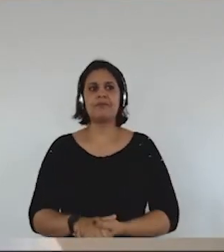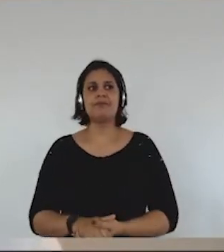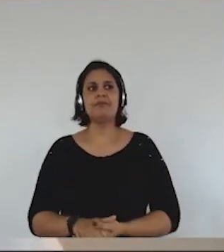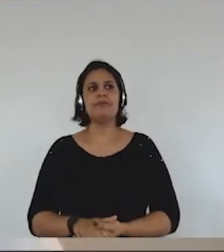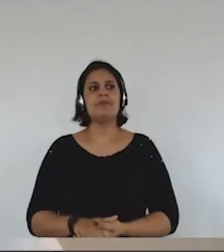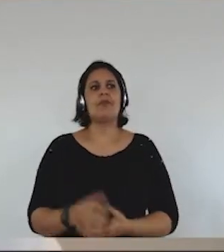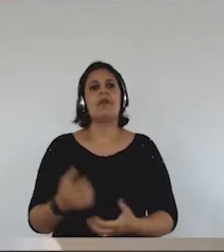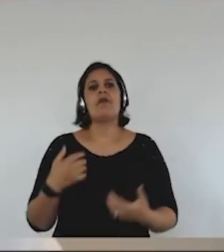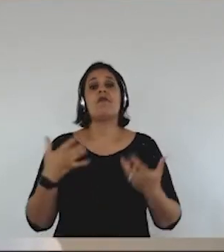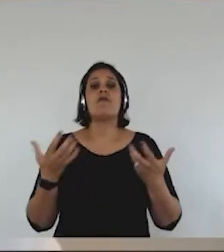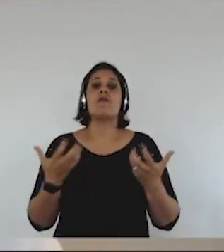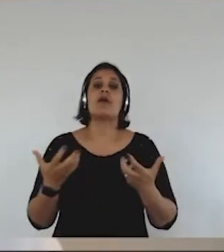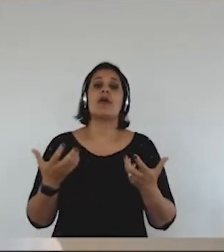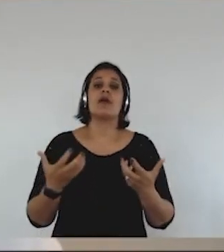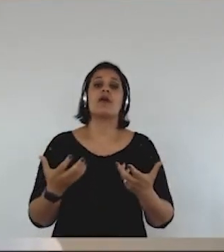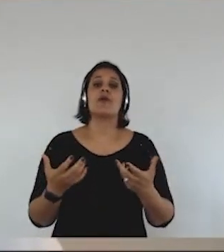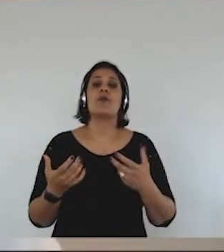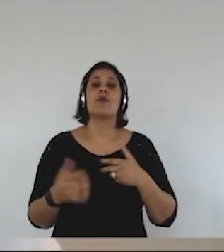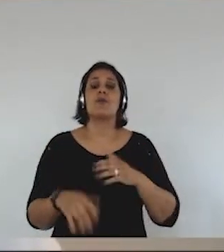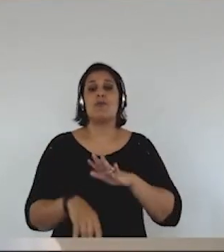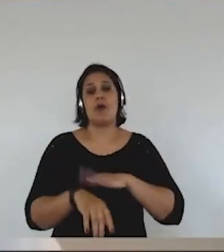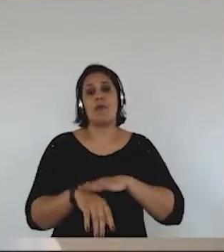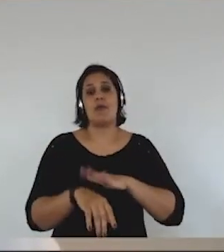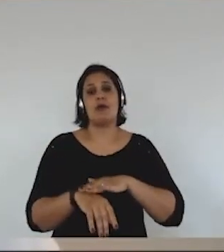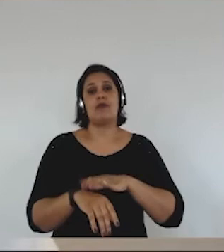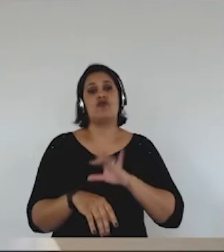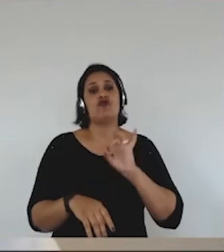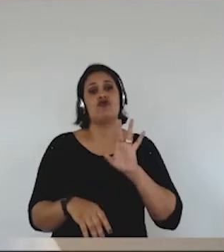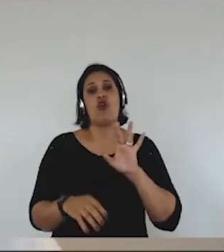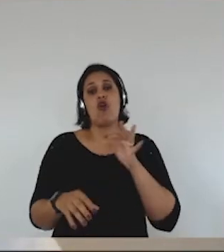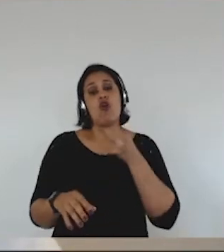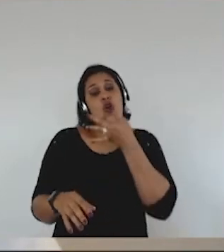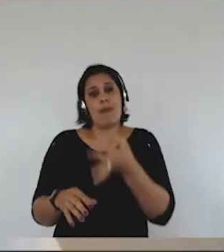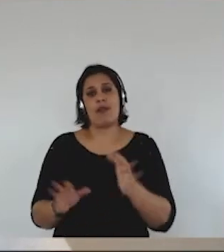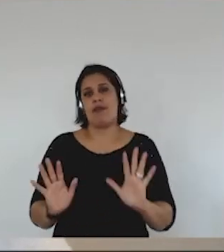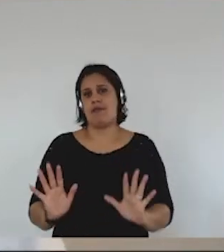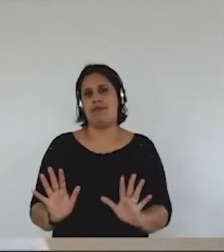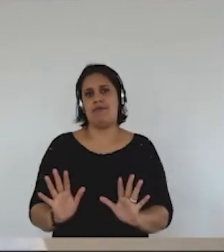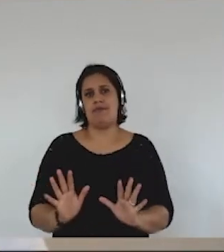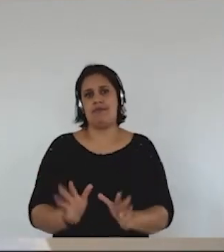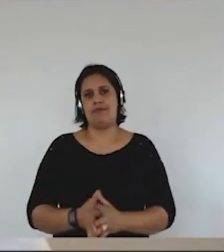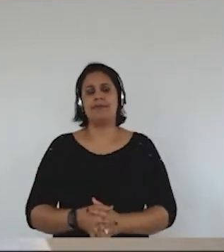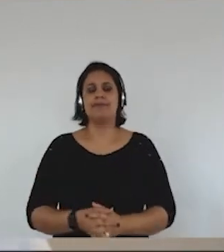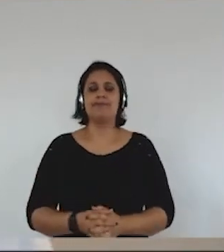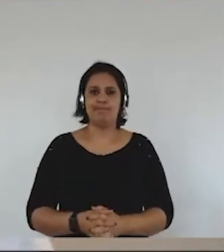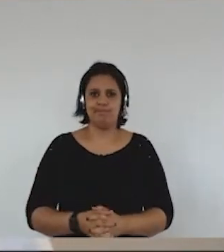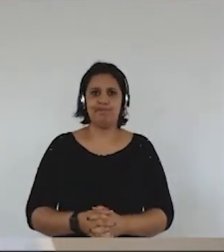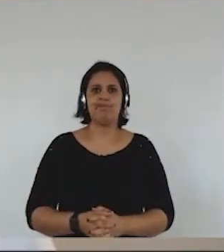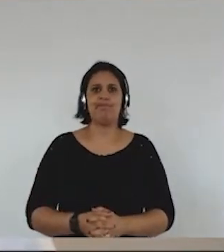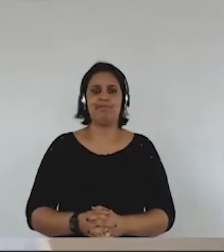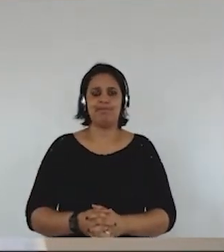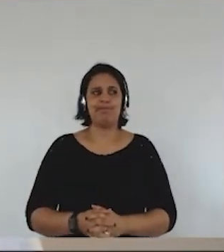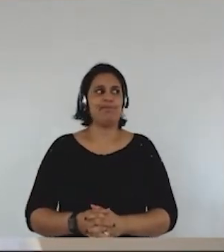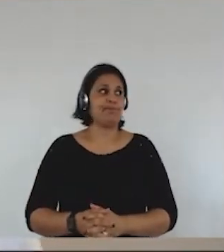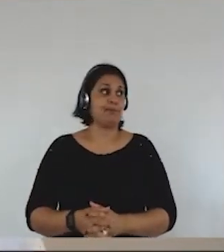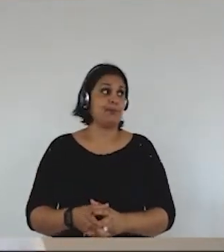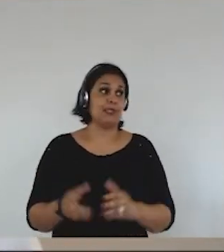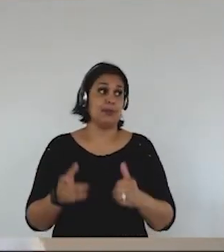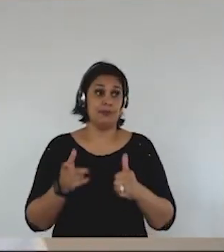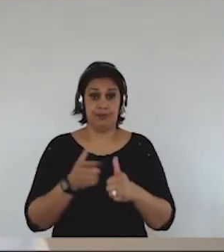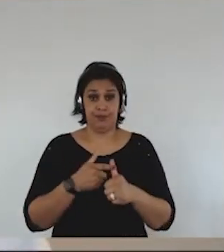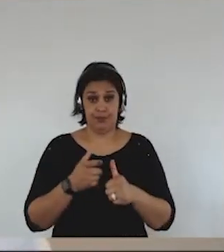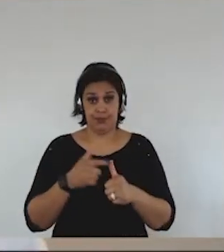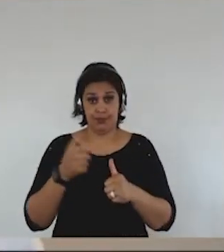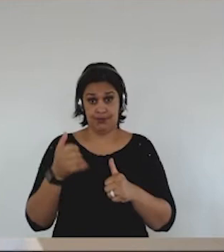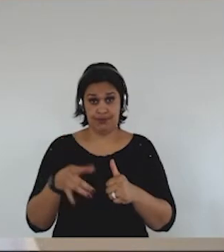eu queria usar do meu privilégio de falar por último para comentar. Primeiro, a questão da mediação. Alessandra,